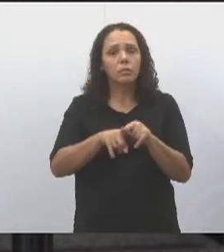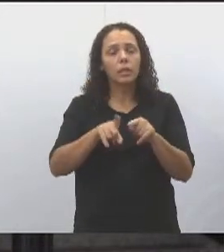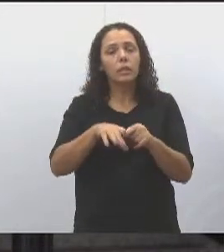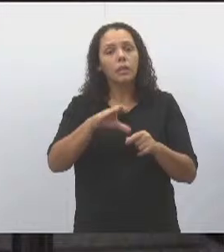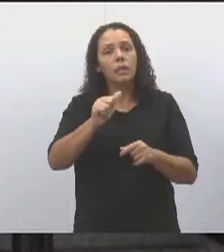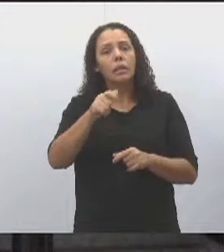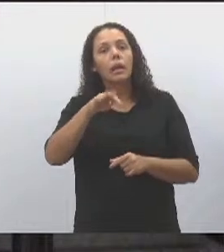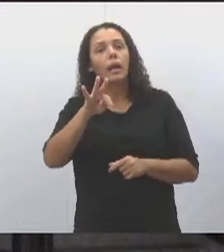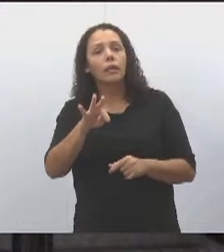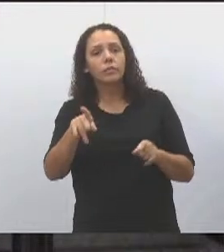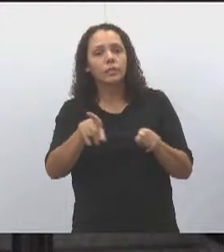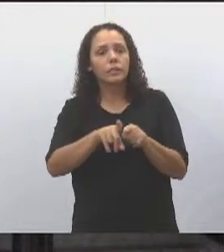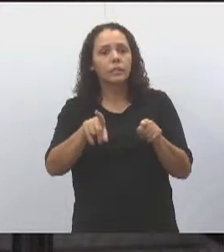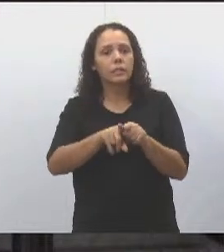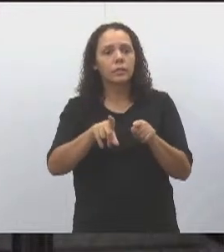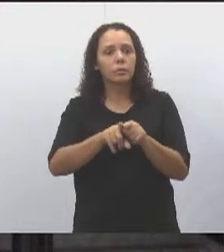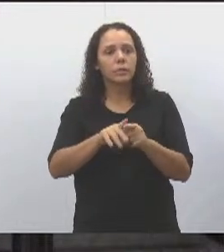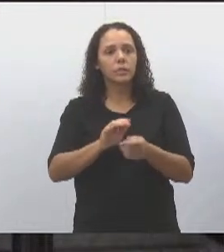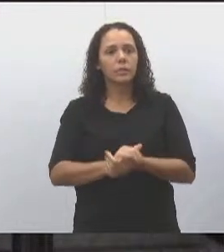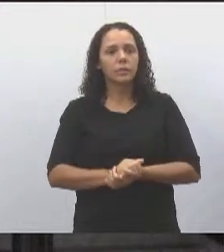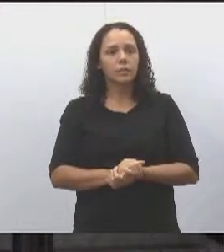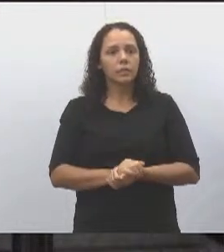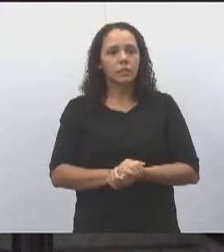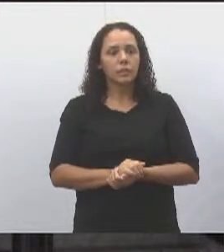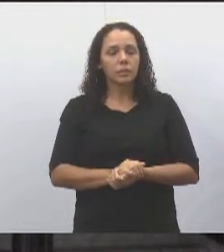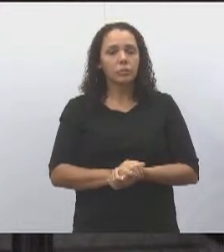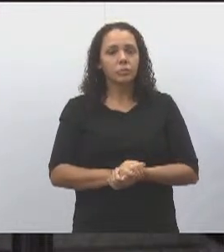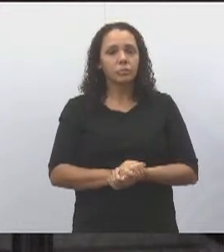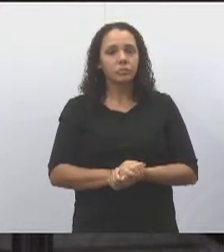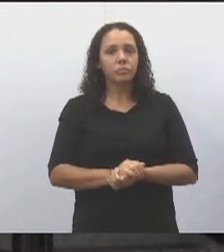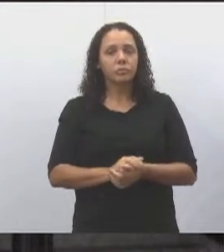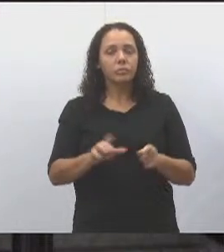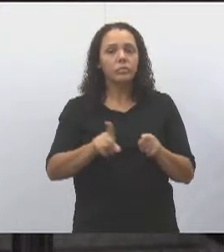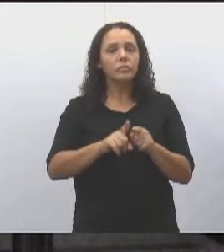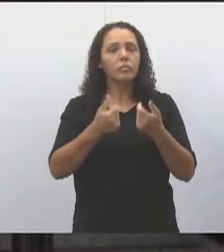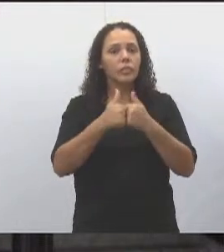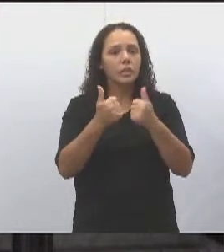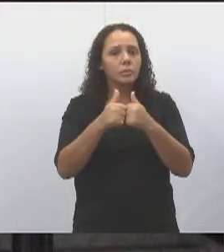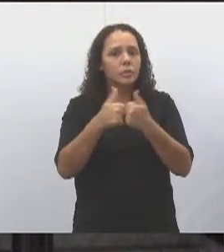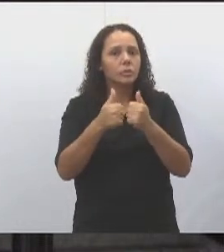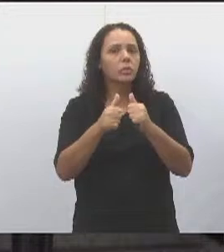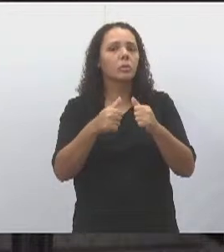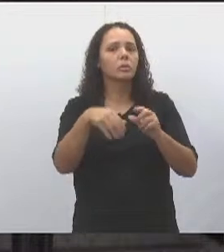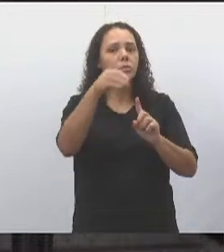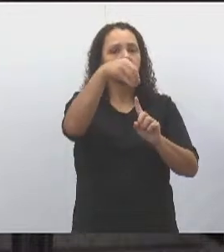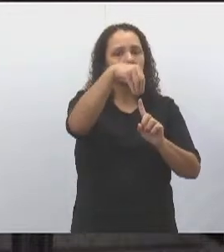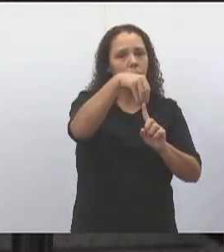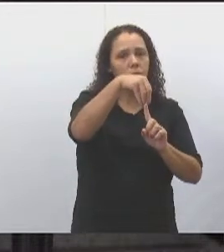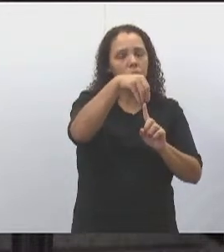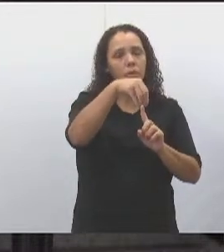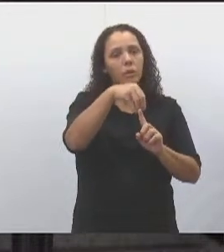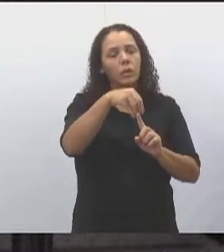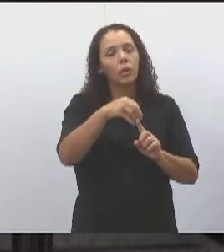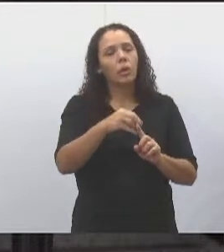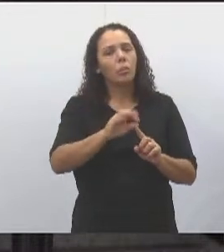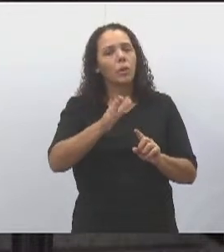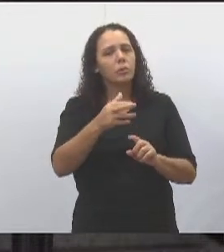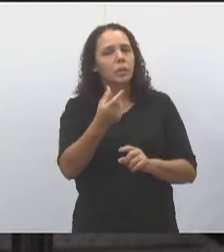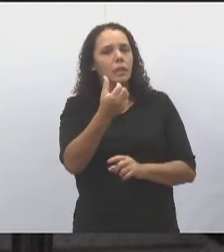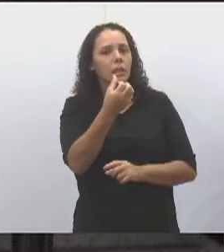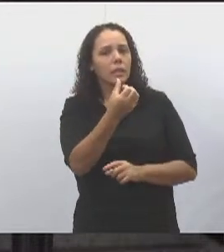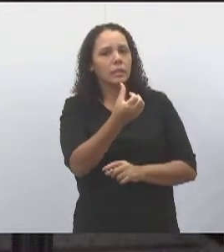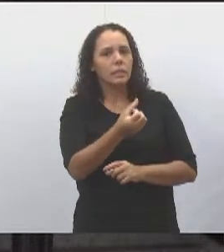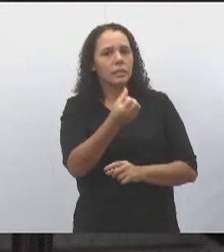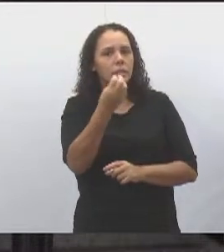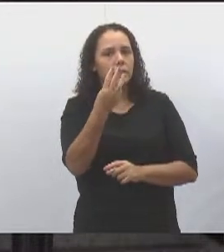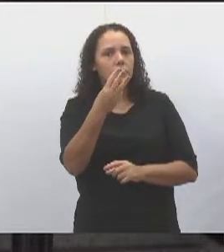que se explicasse do CAF também, como que será pago. A outra coisa, você falou dos ônibus, né? Dos abrigos dos ônibus. Lá está previsto R$634